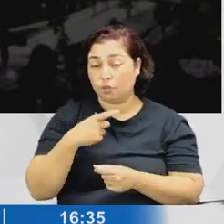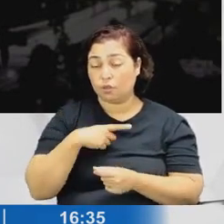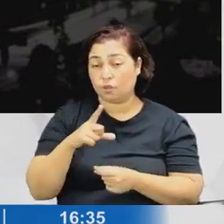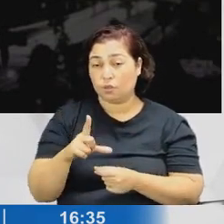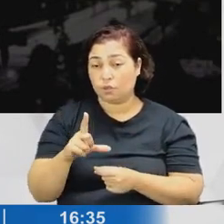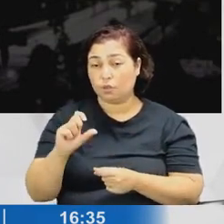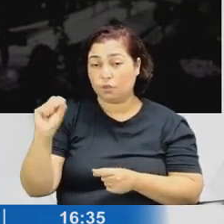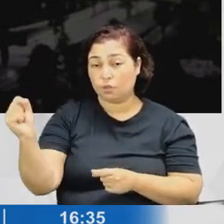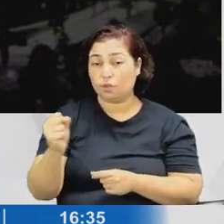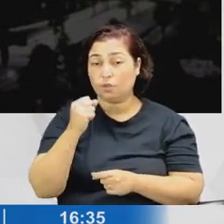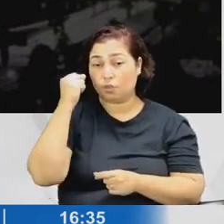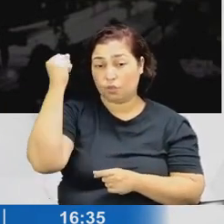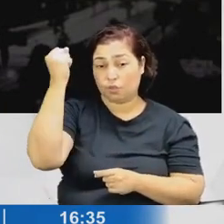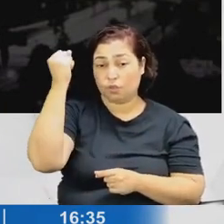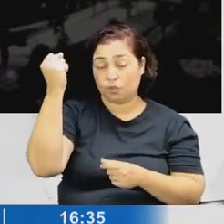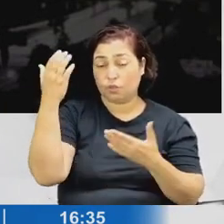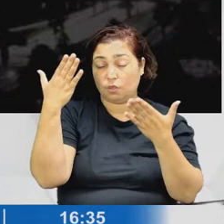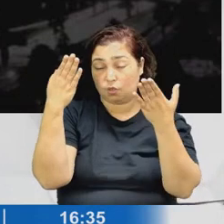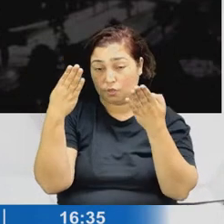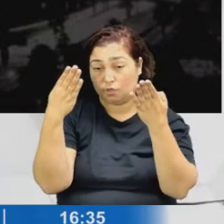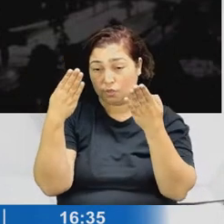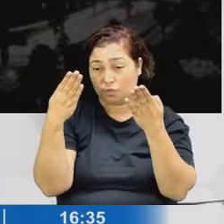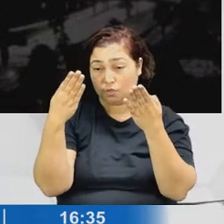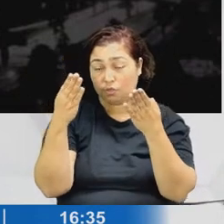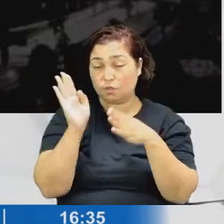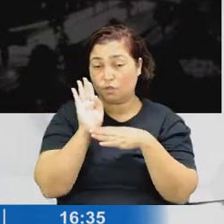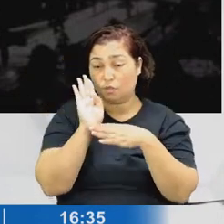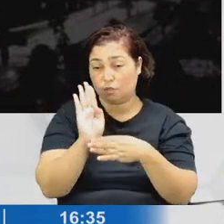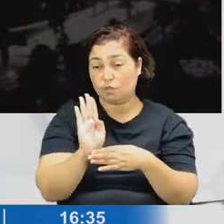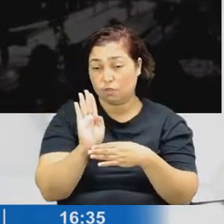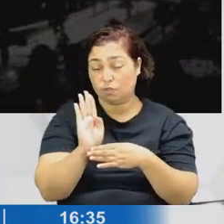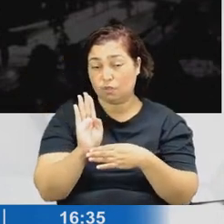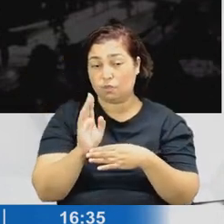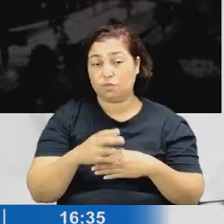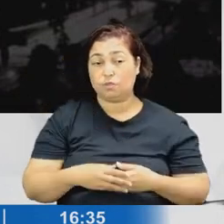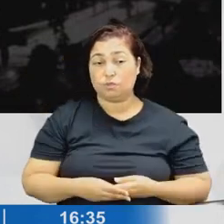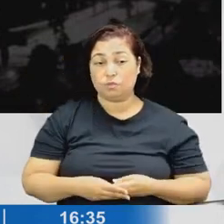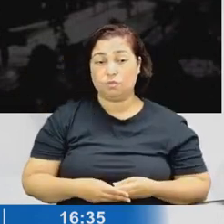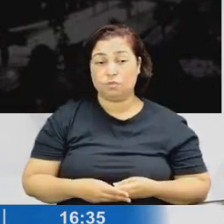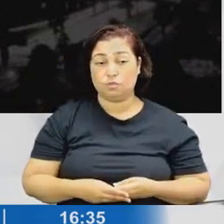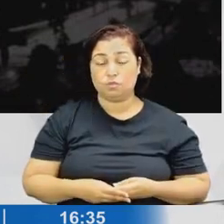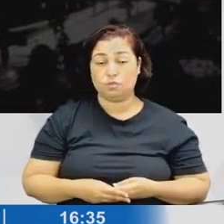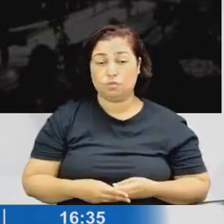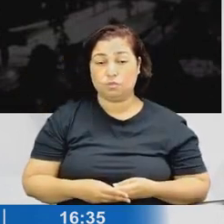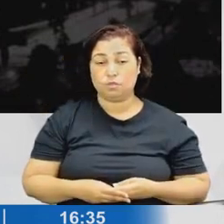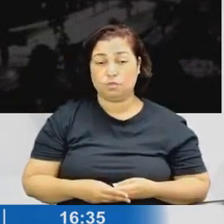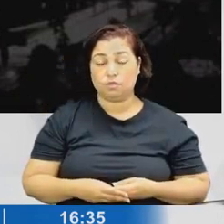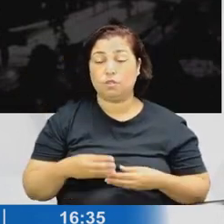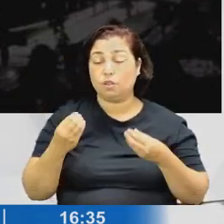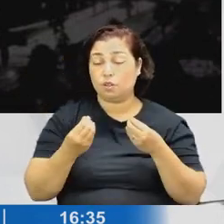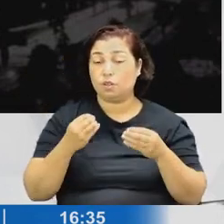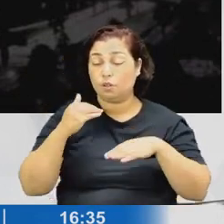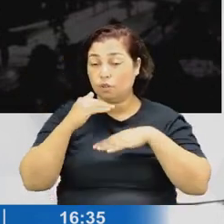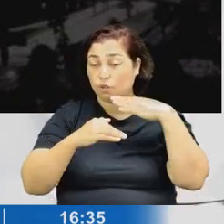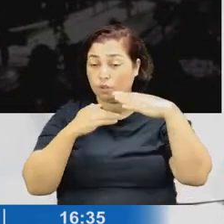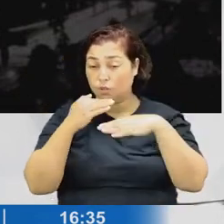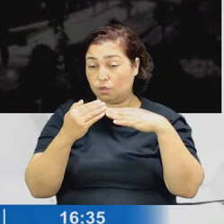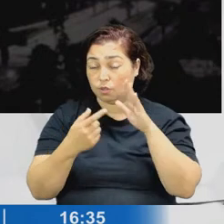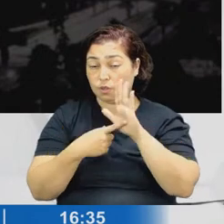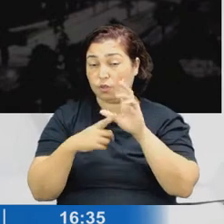arquétipo de herói Charme Você pode ajudar já na condição de fotos de vídeos de fala tá como que a gente vai construir imagem gente